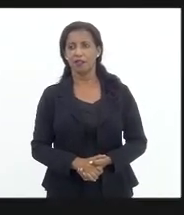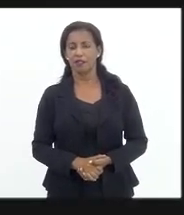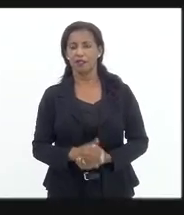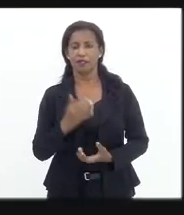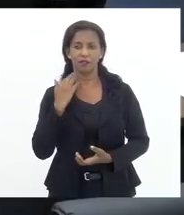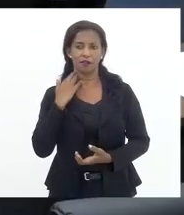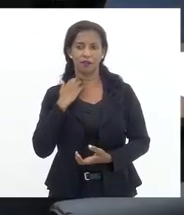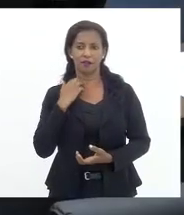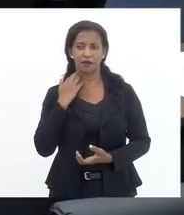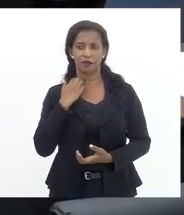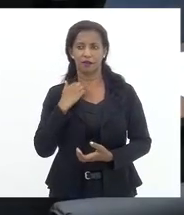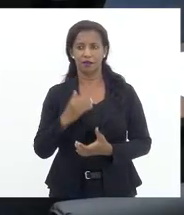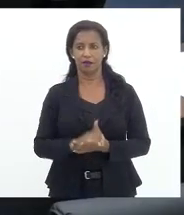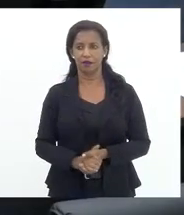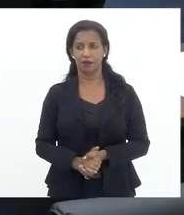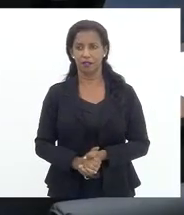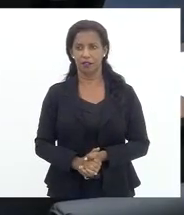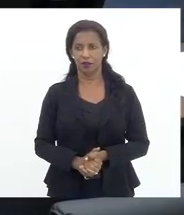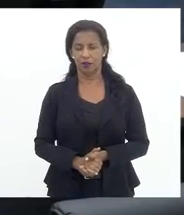Favorável, enfermeira?